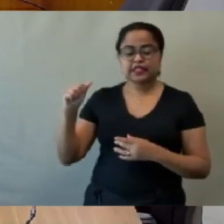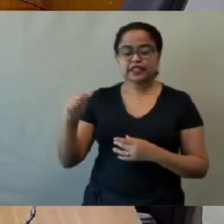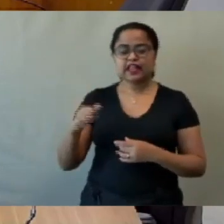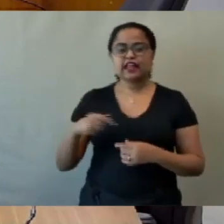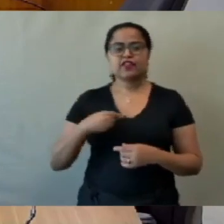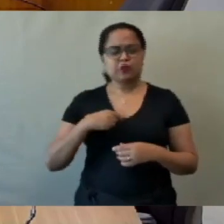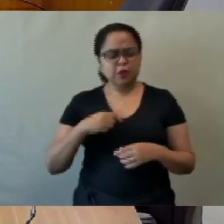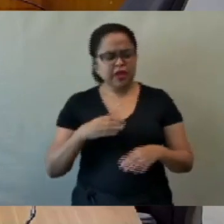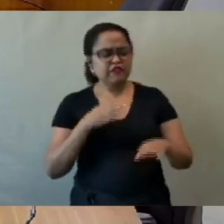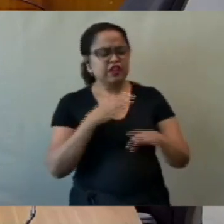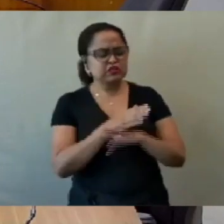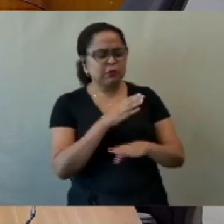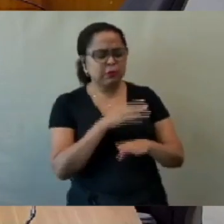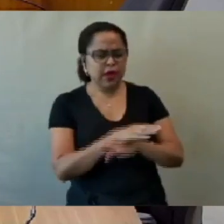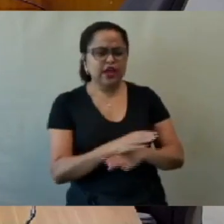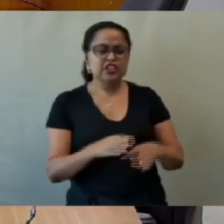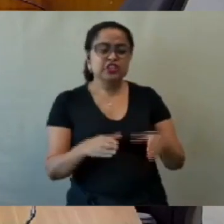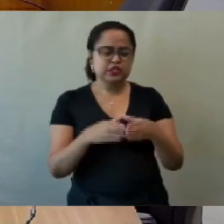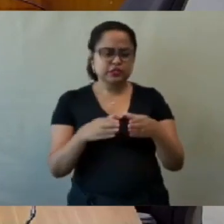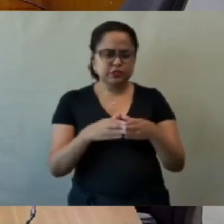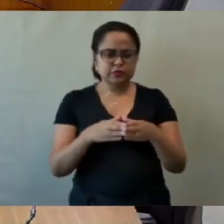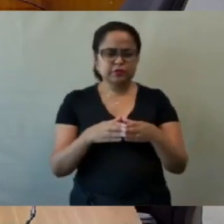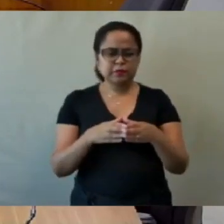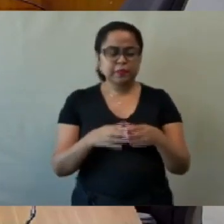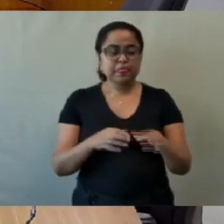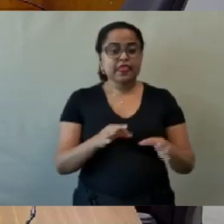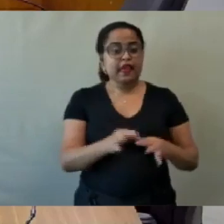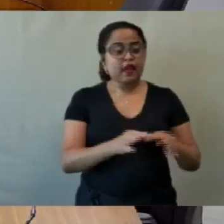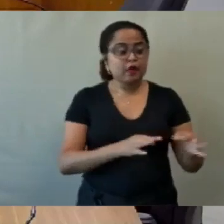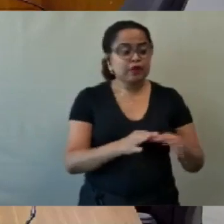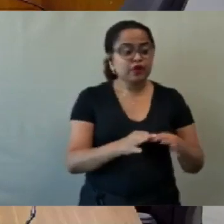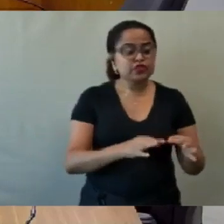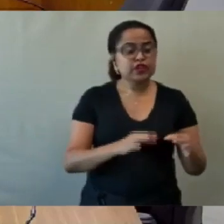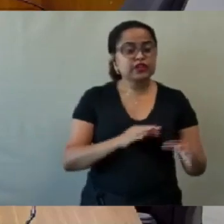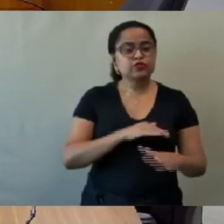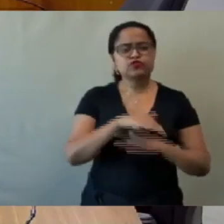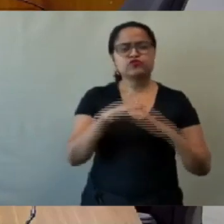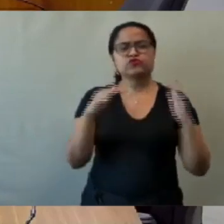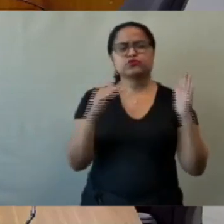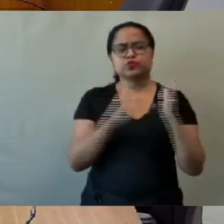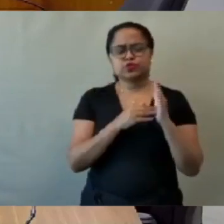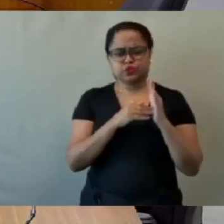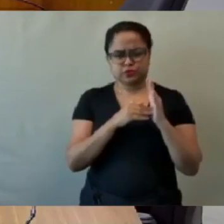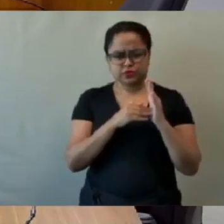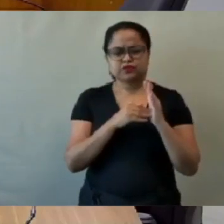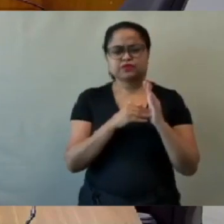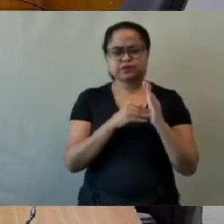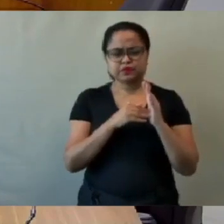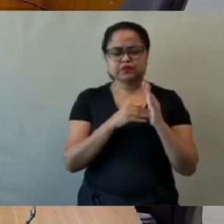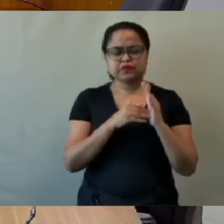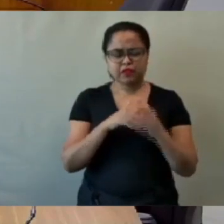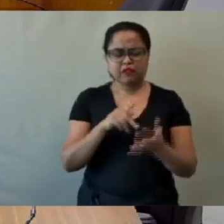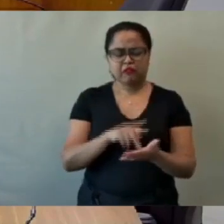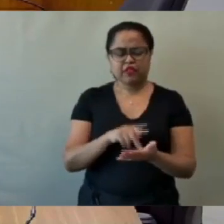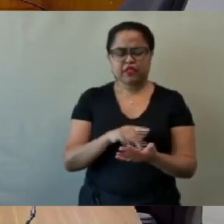também acompanha, sim, esse grupo. É um projeto de todos, né? Nós todos, assinamos, mas é um projeto todos, da Câmara. De todos, isso. É